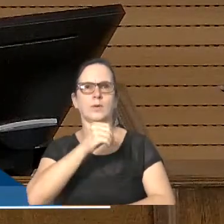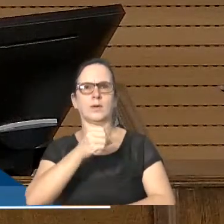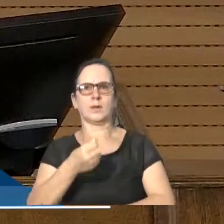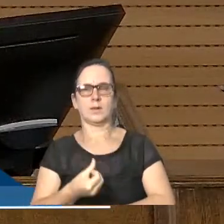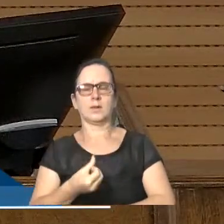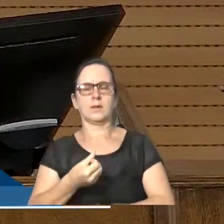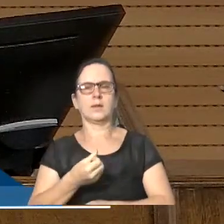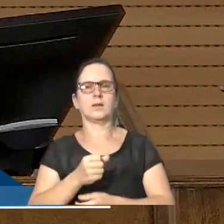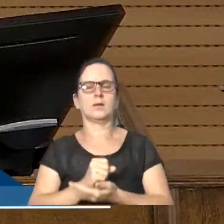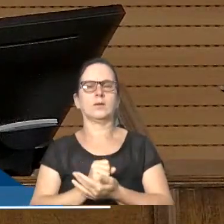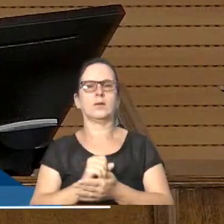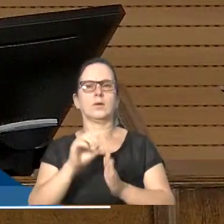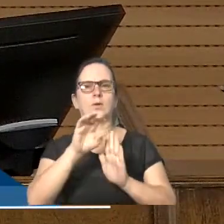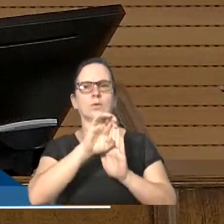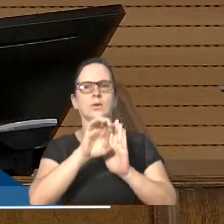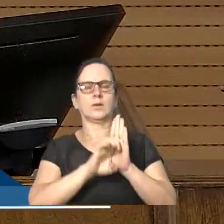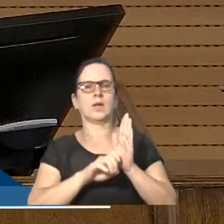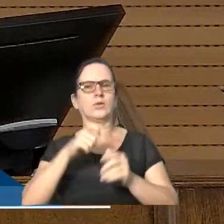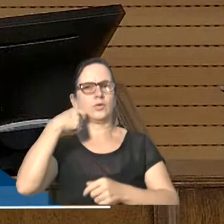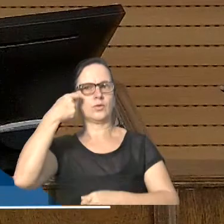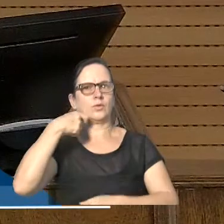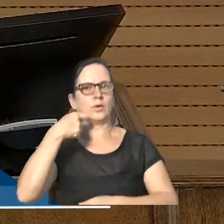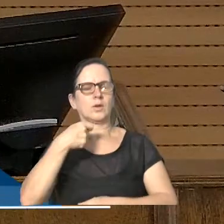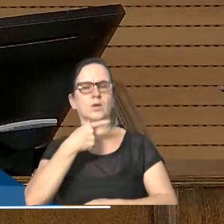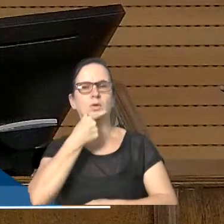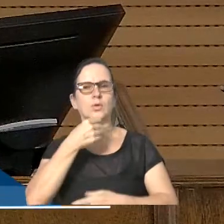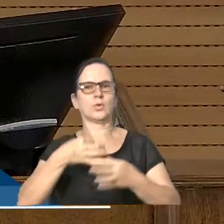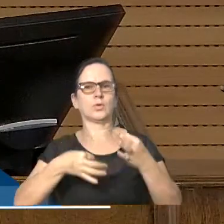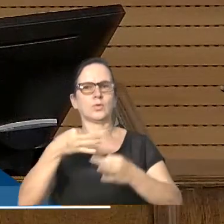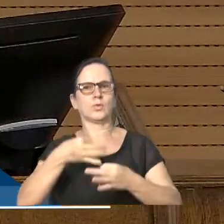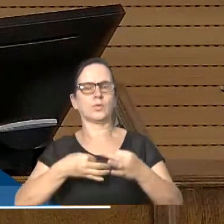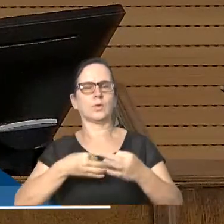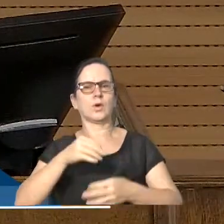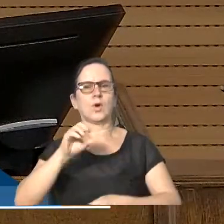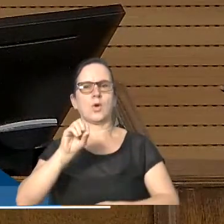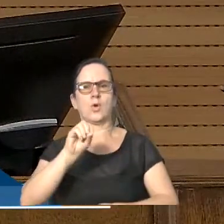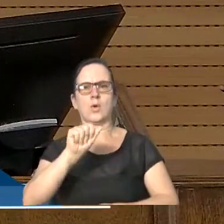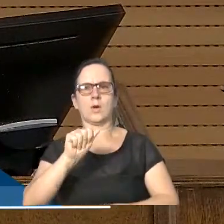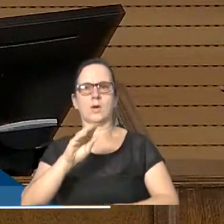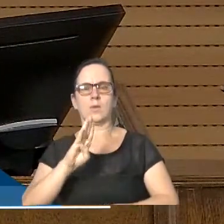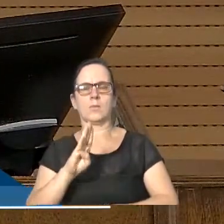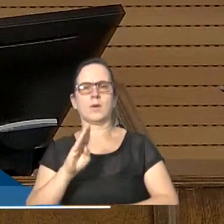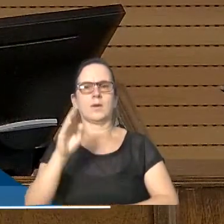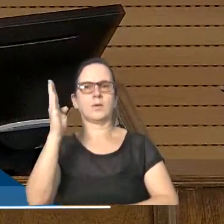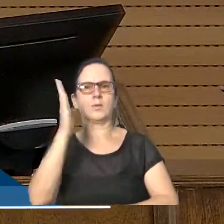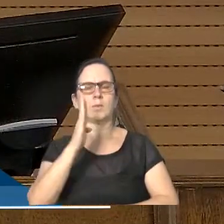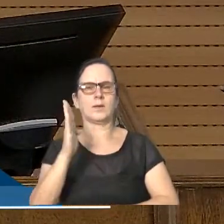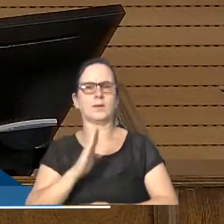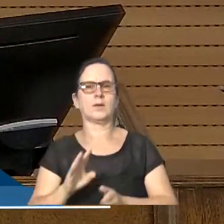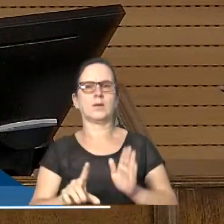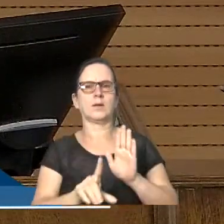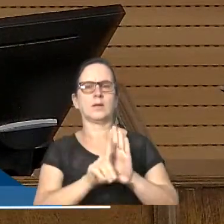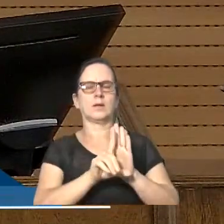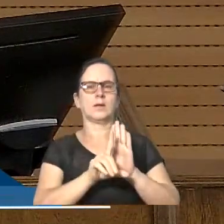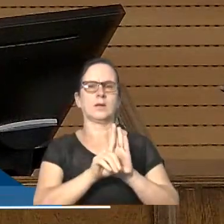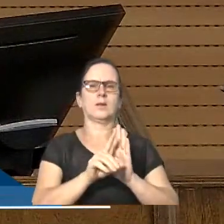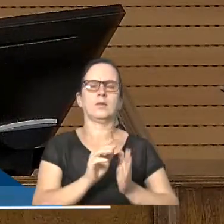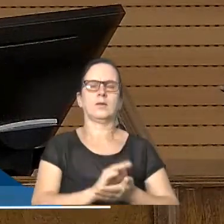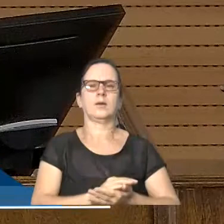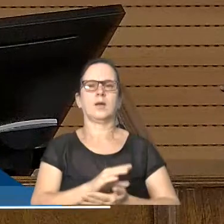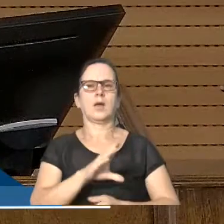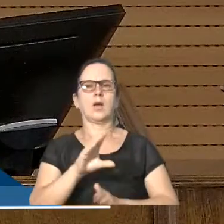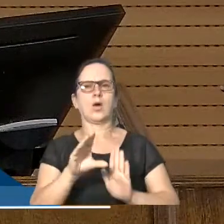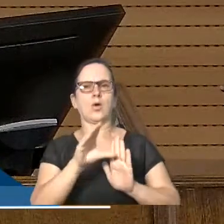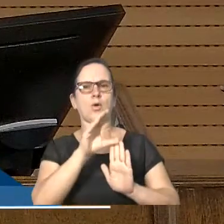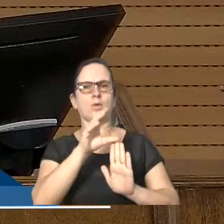8.906/94, Estatuto da Advocacia e Ordem dos Advogados do Brasil, OAB, e da Lei Federal número 13.105/2015, Código do